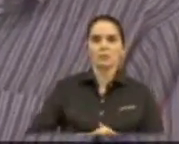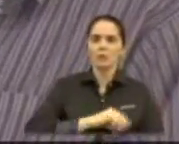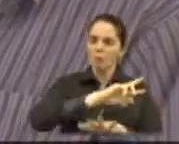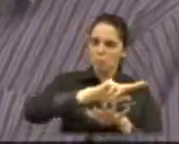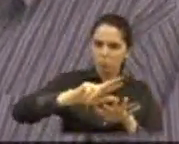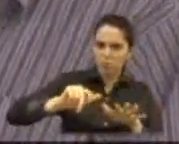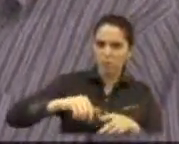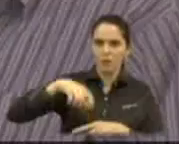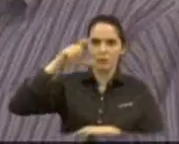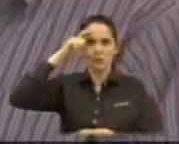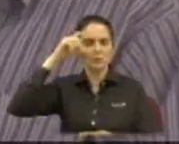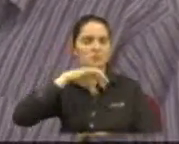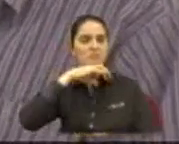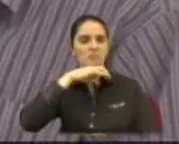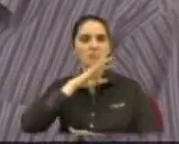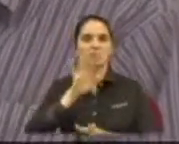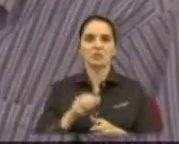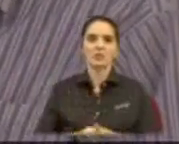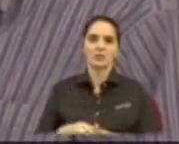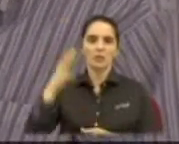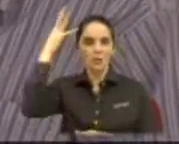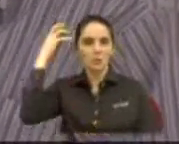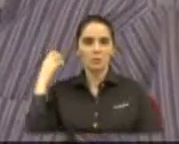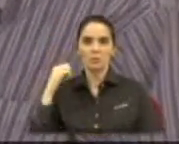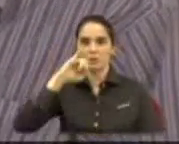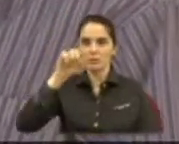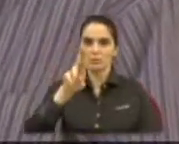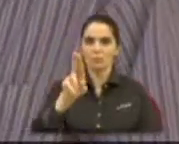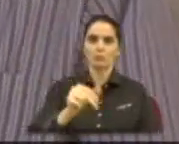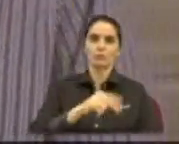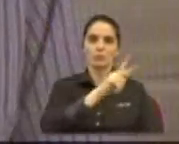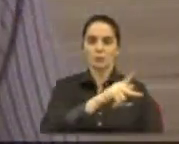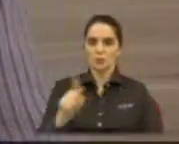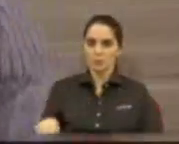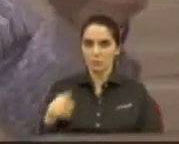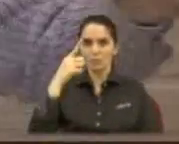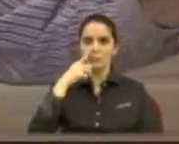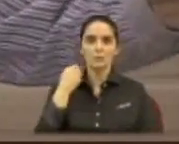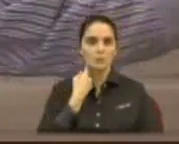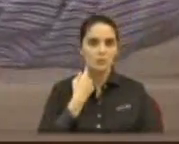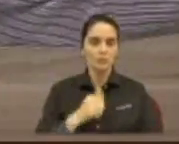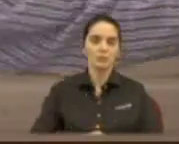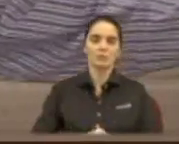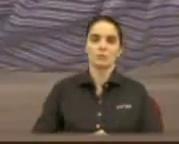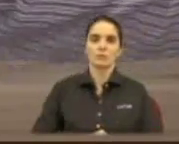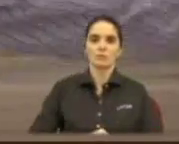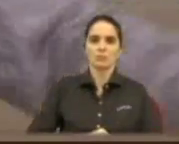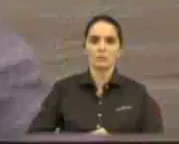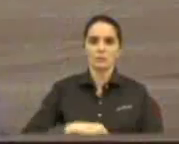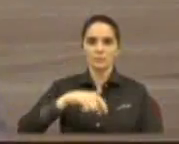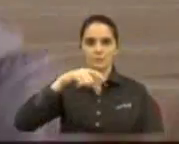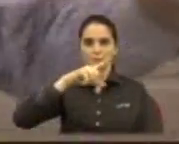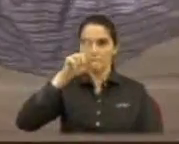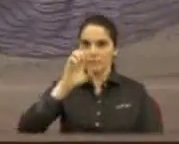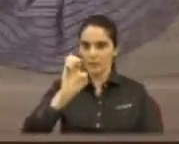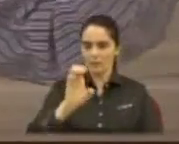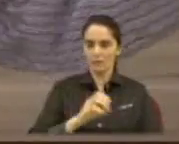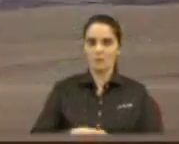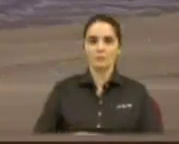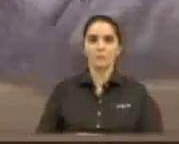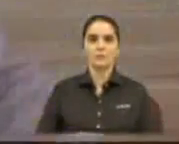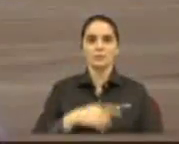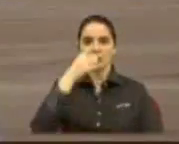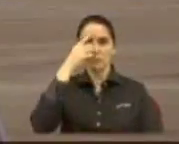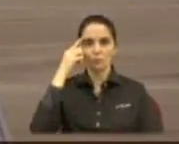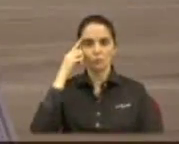Catanque, Faride, Tigrão, Lubogo, Junegão, pastor Nilton, doutora Mayra, Zé Damix, doutor Júlio,